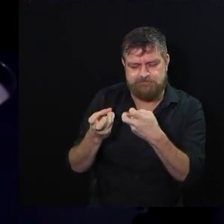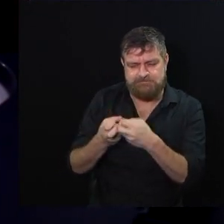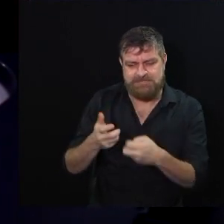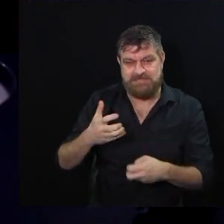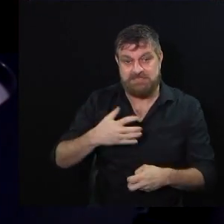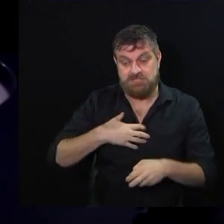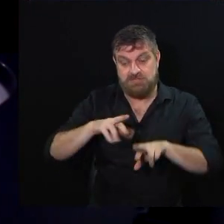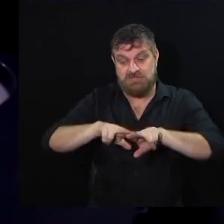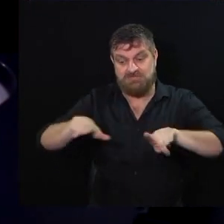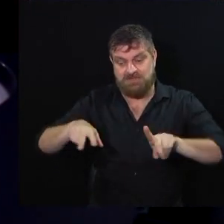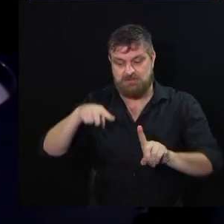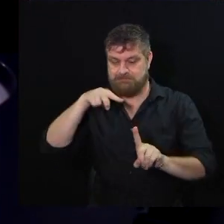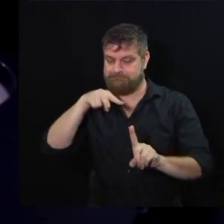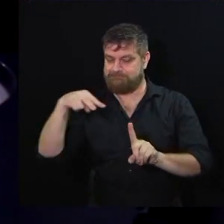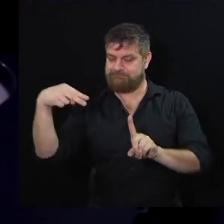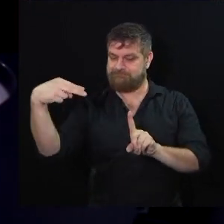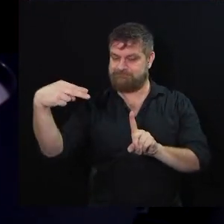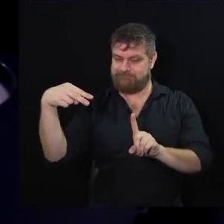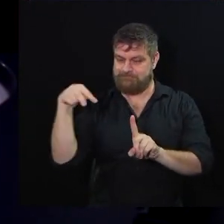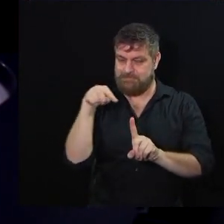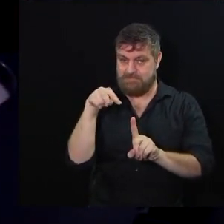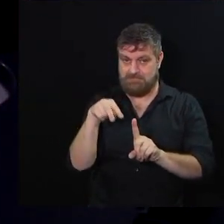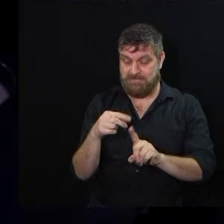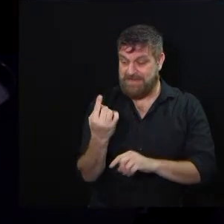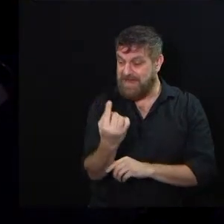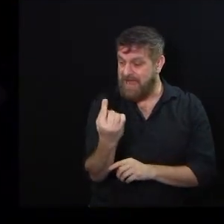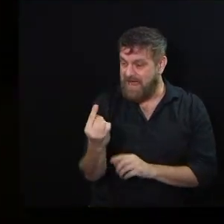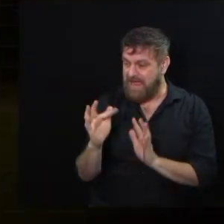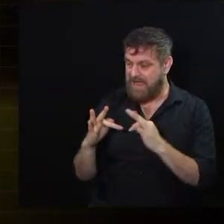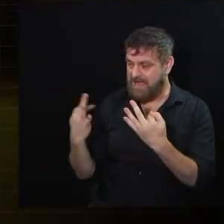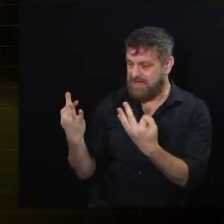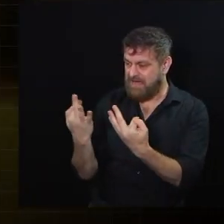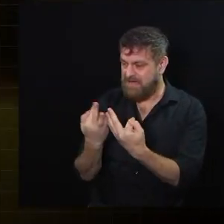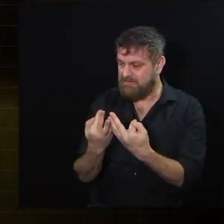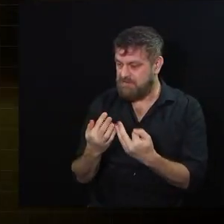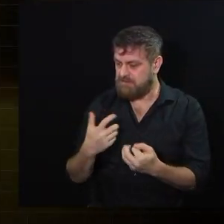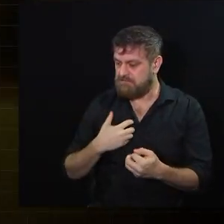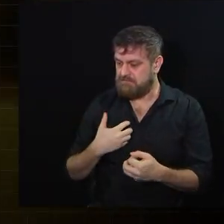porque cada indivíduo na família recebe a notícia de alguma maneira.